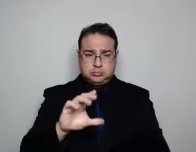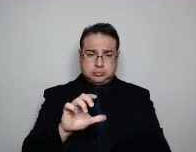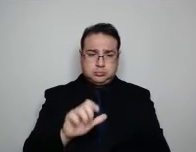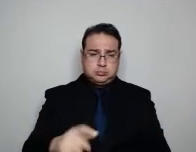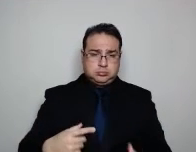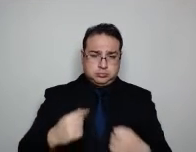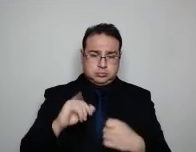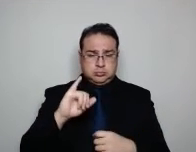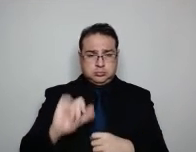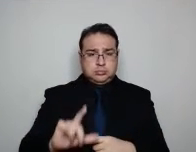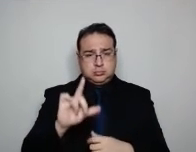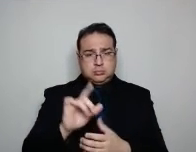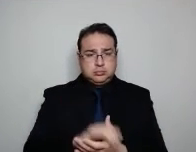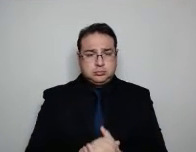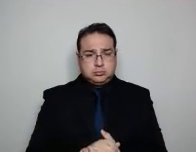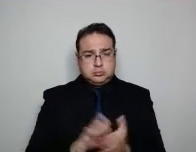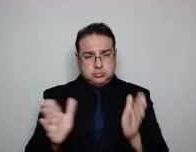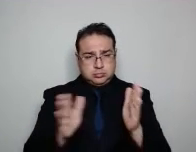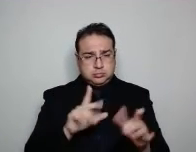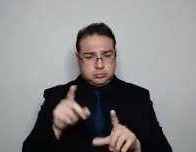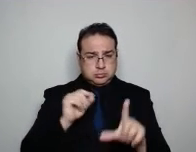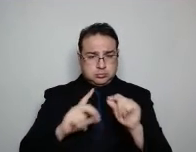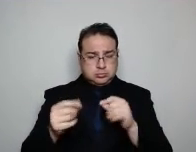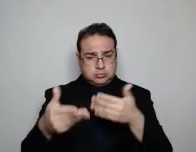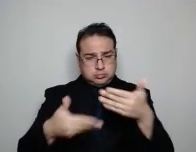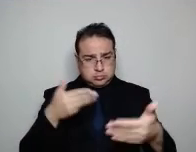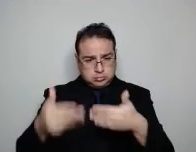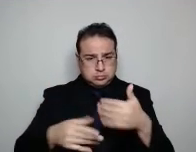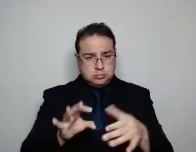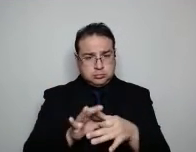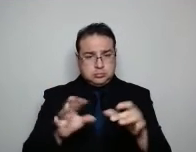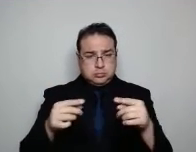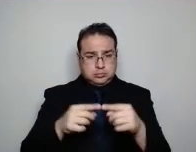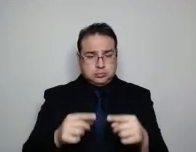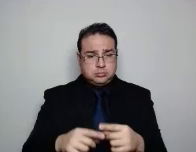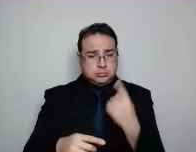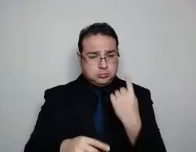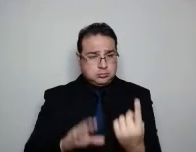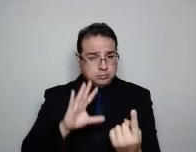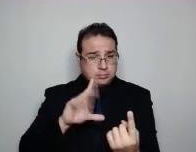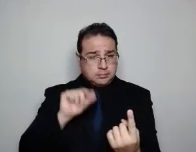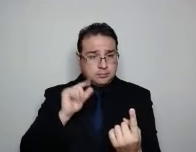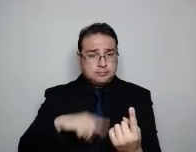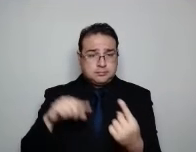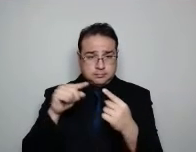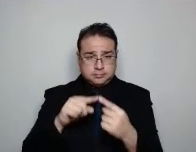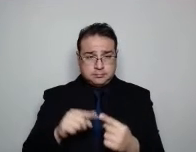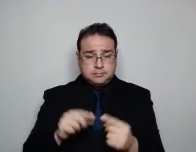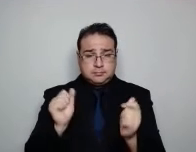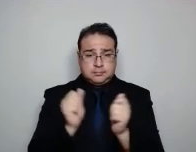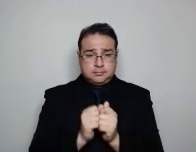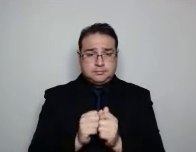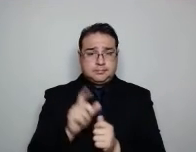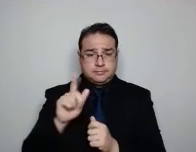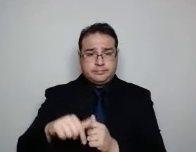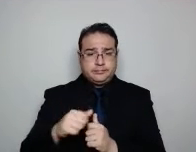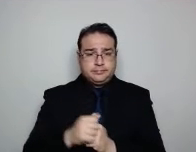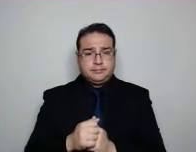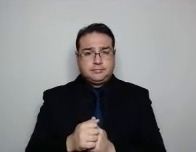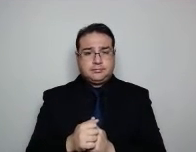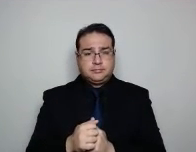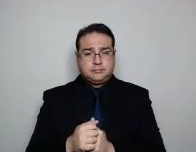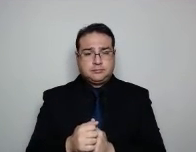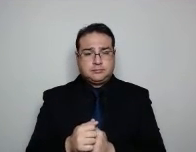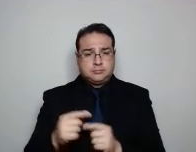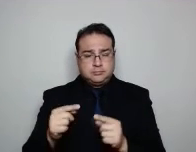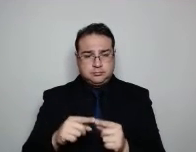julho, entre as opções de tratamento disponíveis, a única opção que poderia ser aplicada a ela seria essa, por se tratar